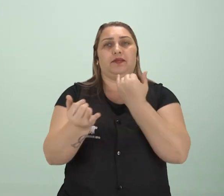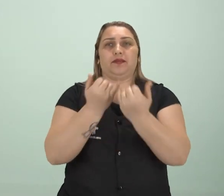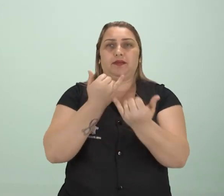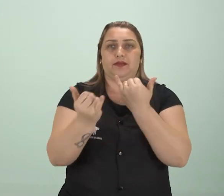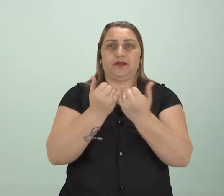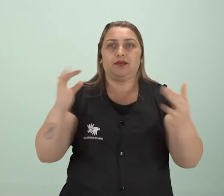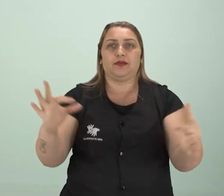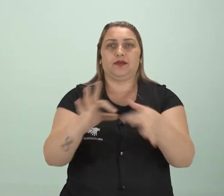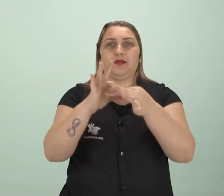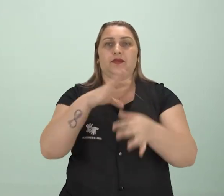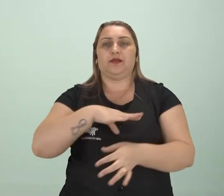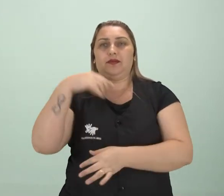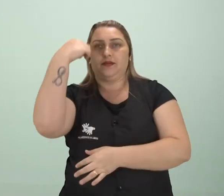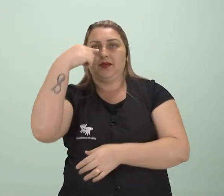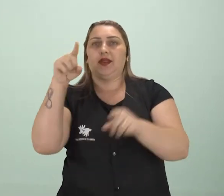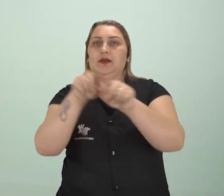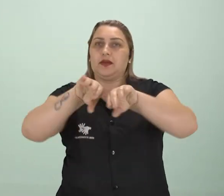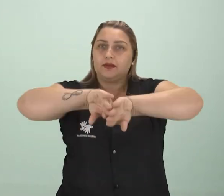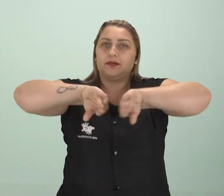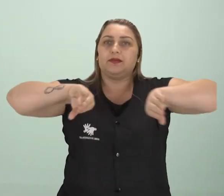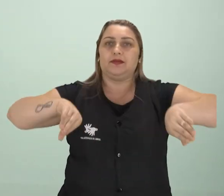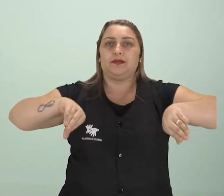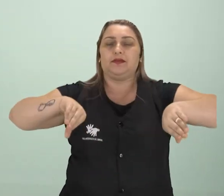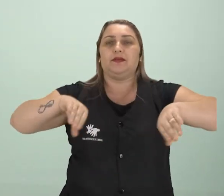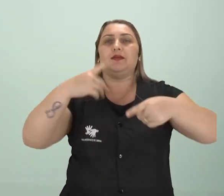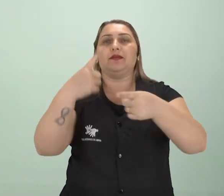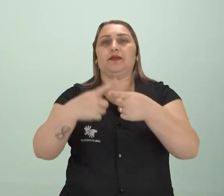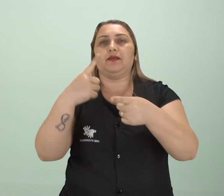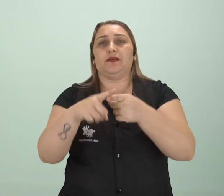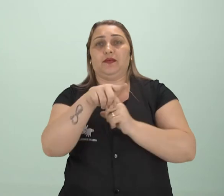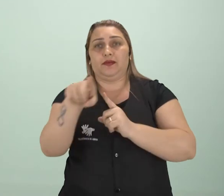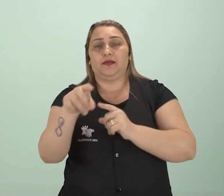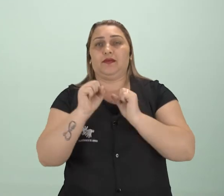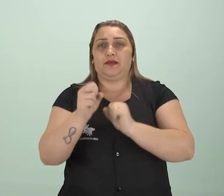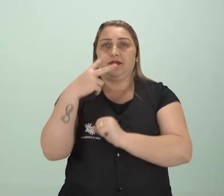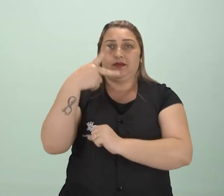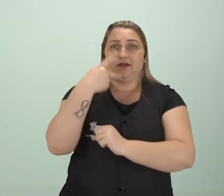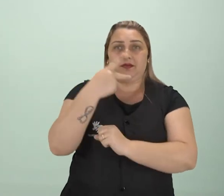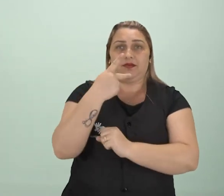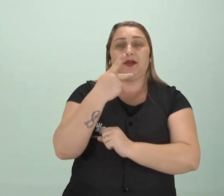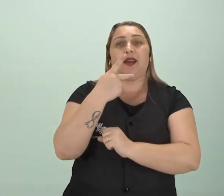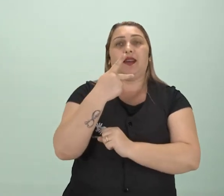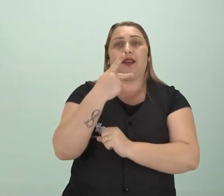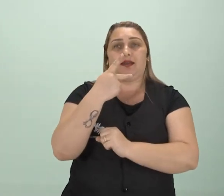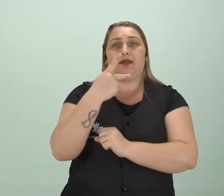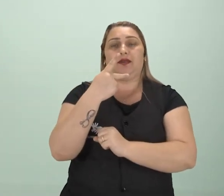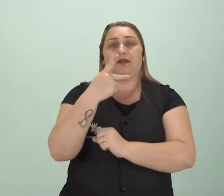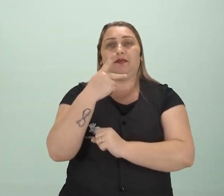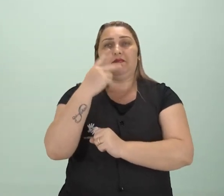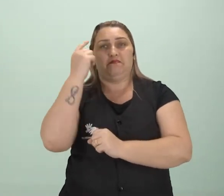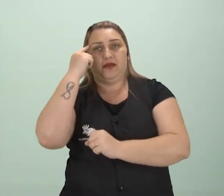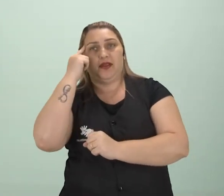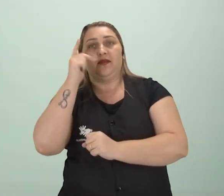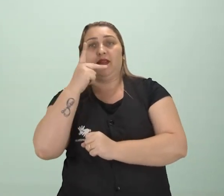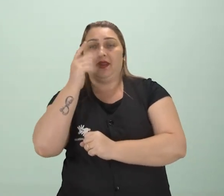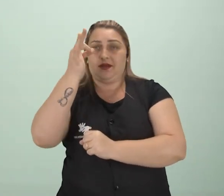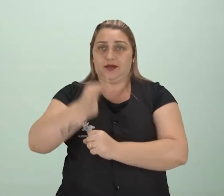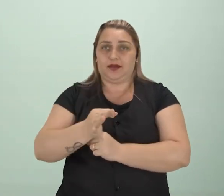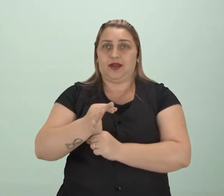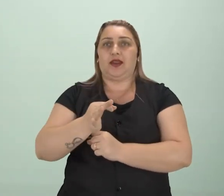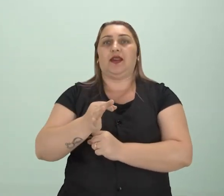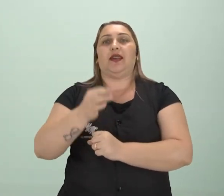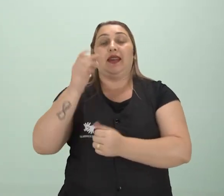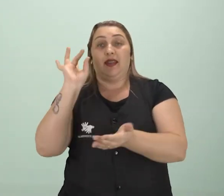que une o português e o espanhol, ela também separa. Porque você pode estar falando uma coisa e, na verdade, está falando outra totalmente